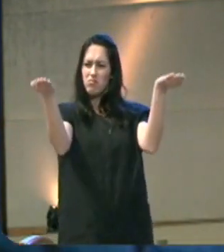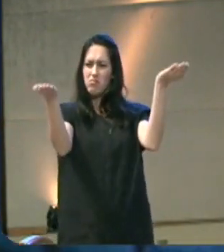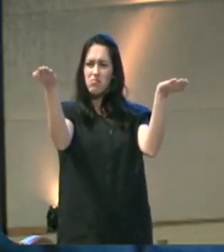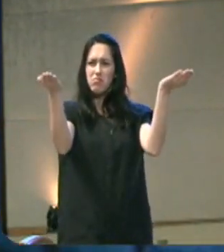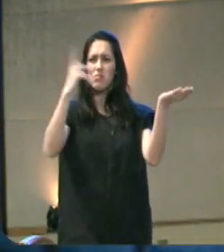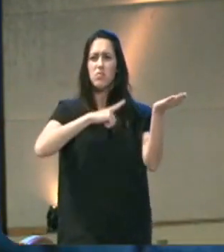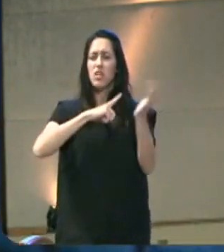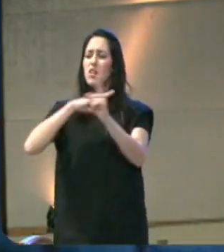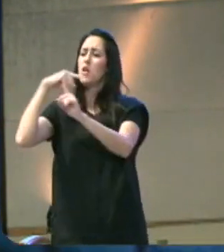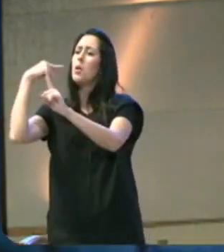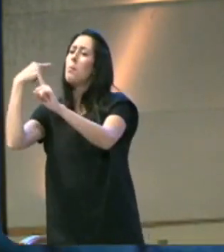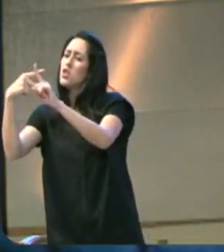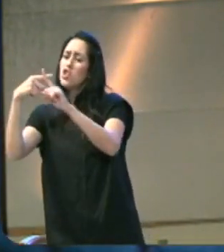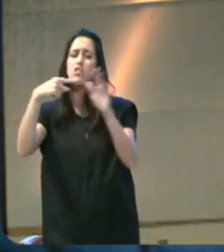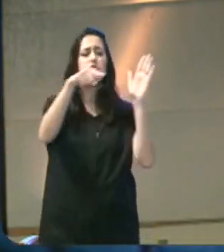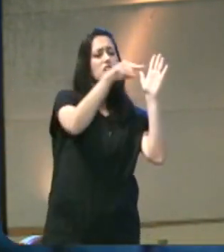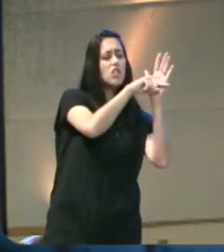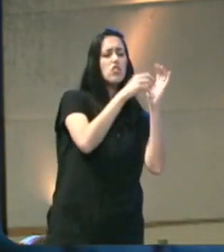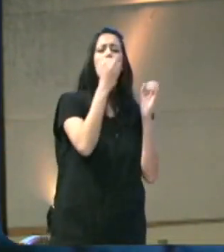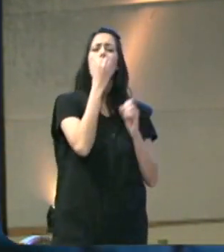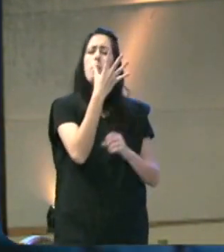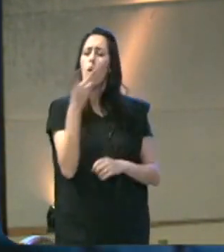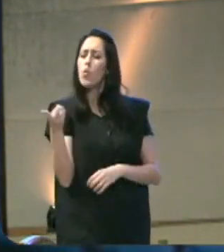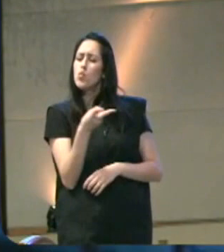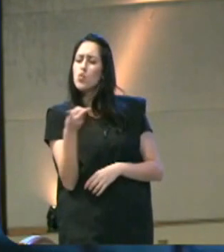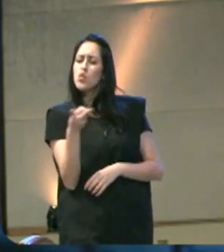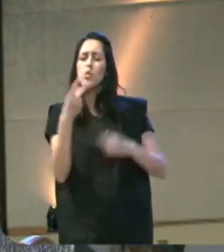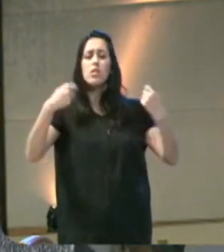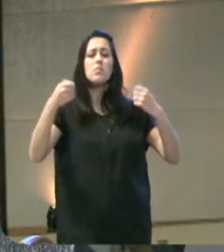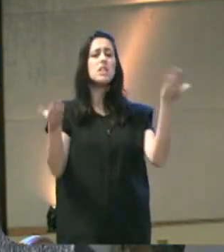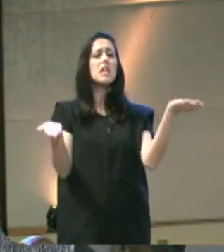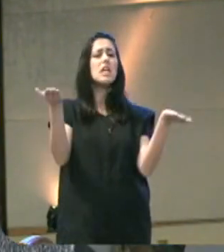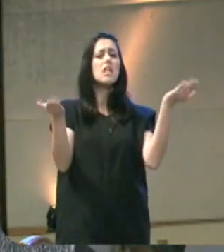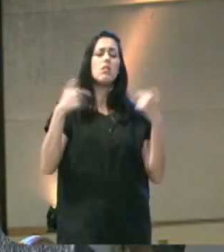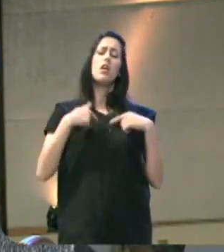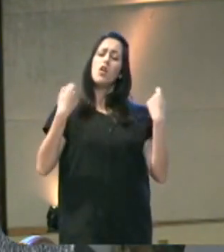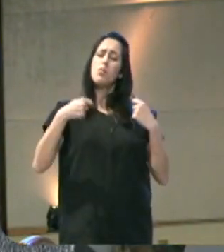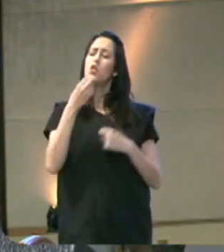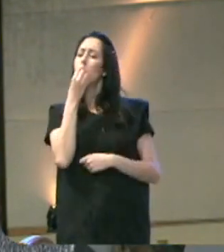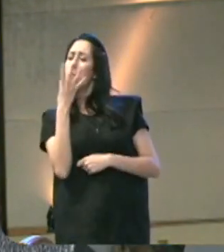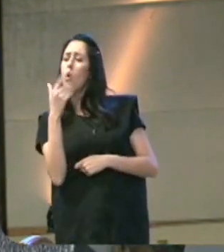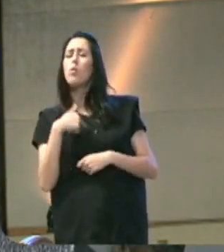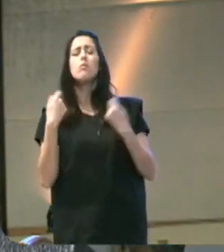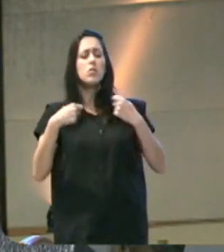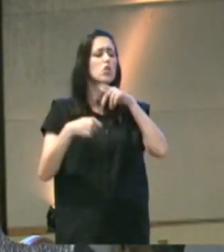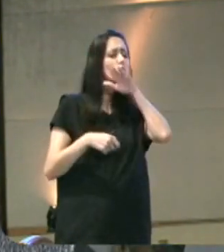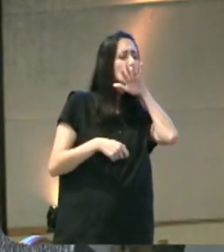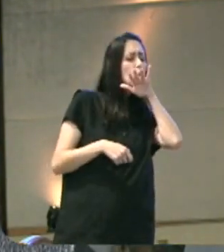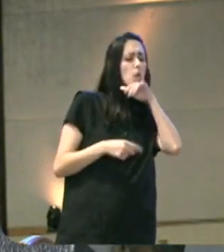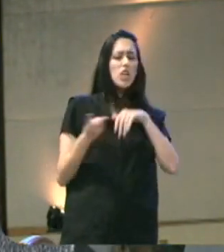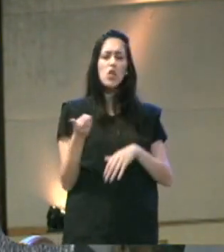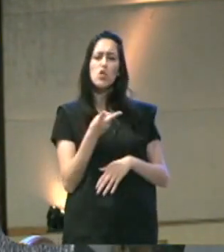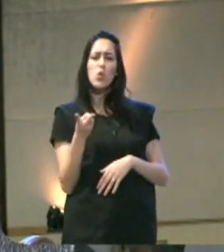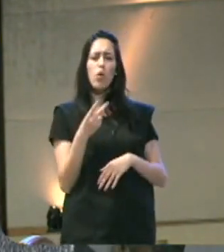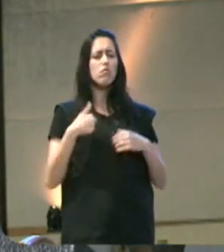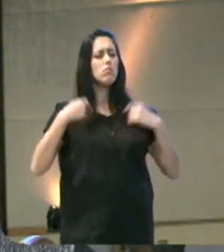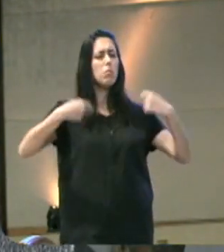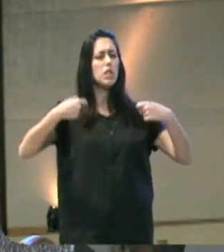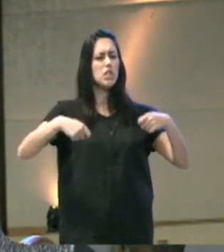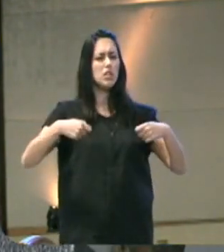positivo sozinho é bom, nem o negativo sozinho é bom. Você precisa ser um pouquinho dos dois. Oh, coisa ruim.